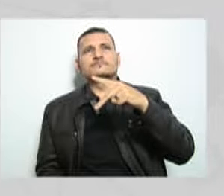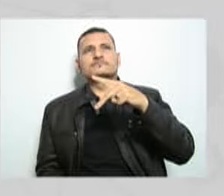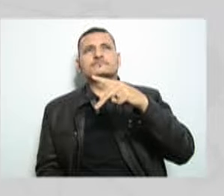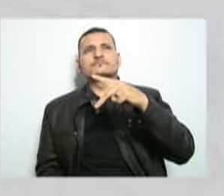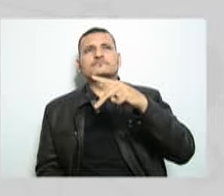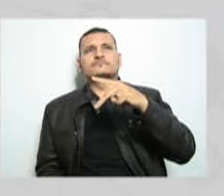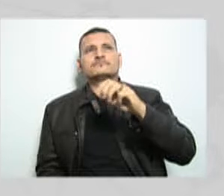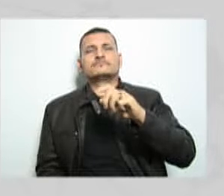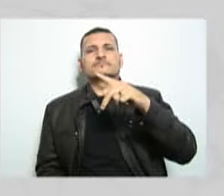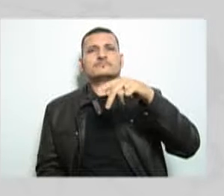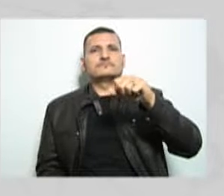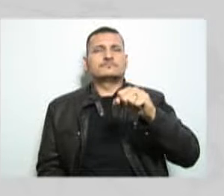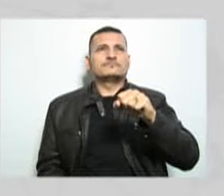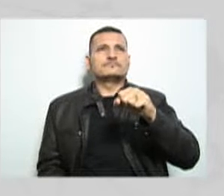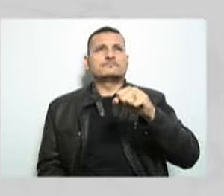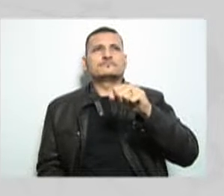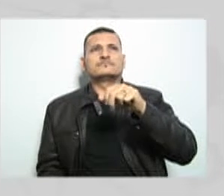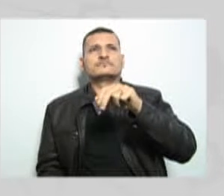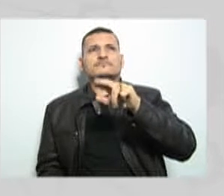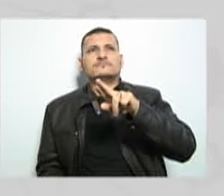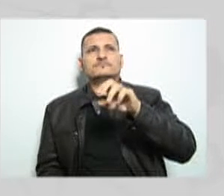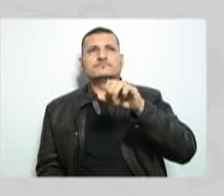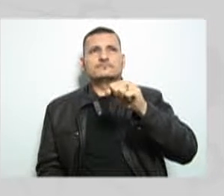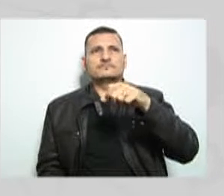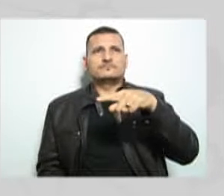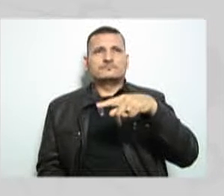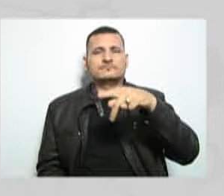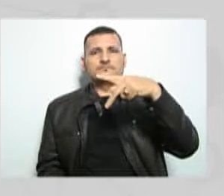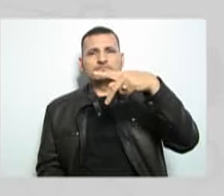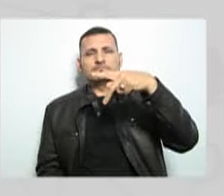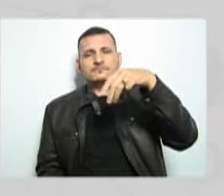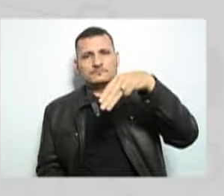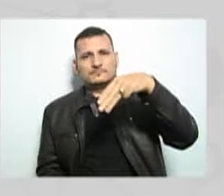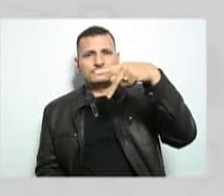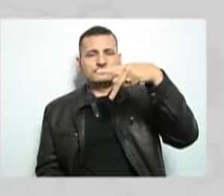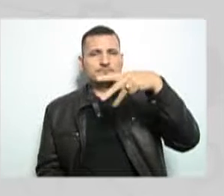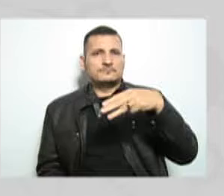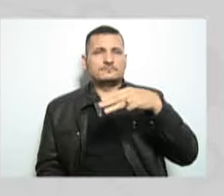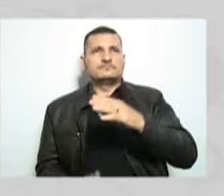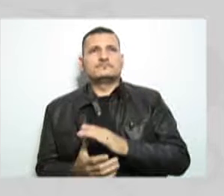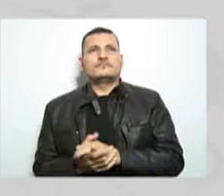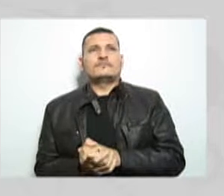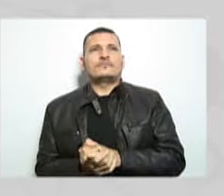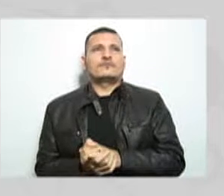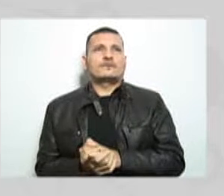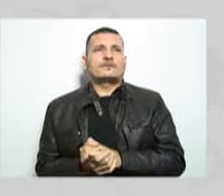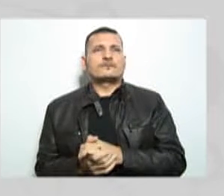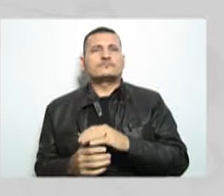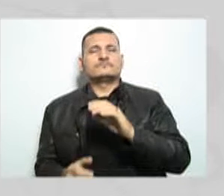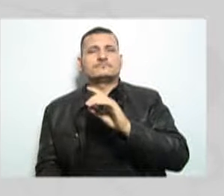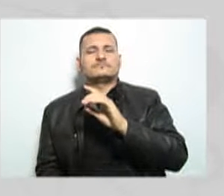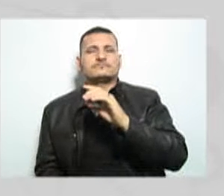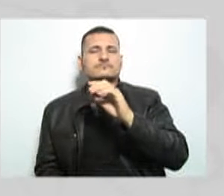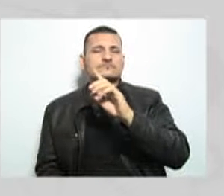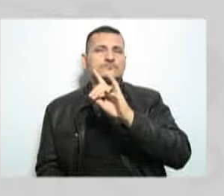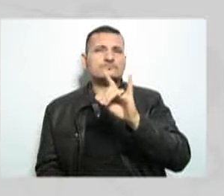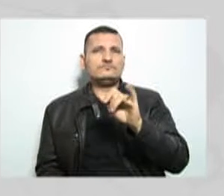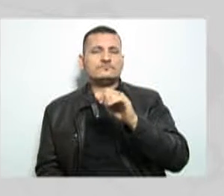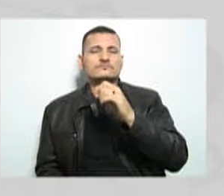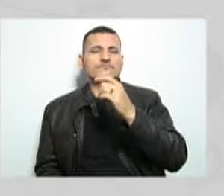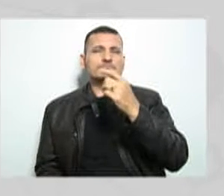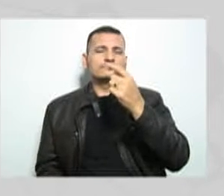Nas informações eu coloquei o quê? Em 1/3, teve uma compra de 80